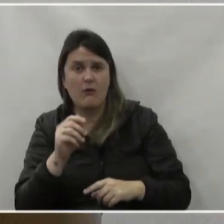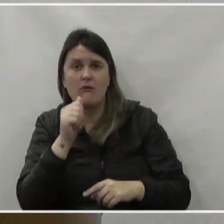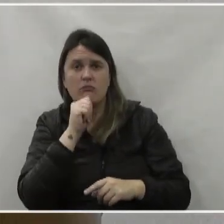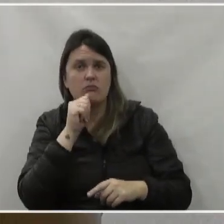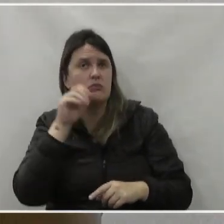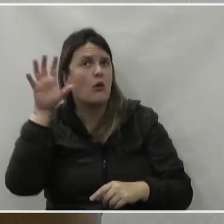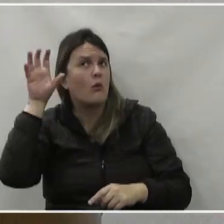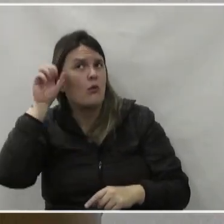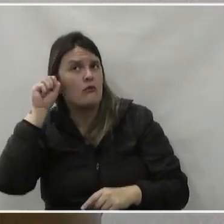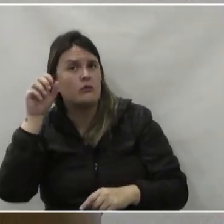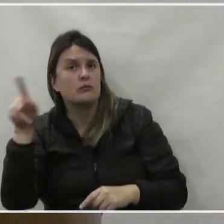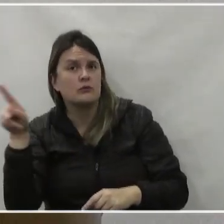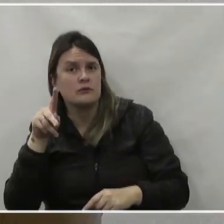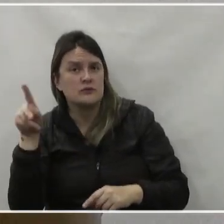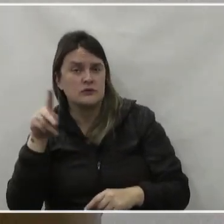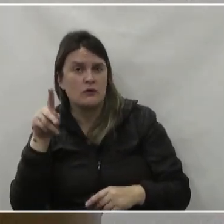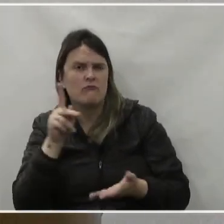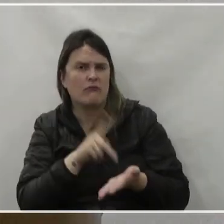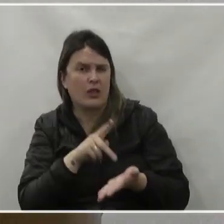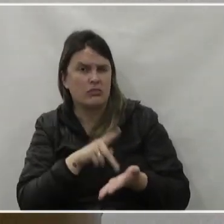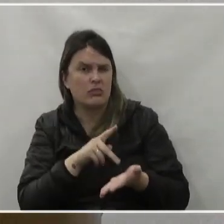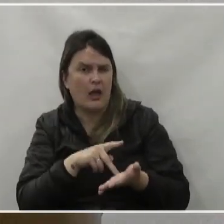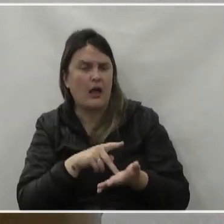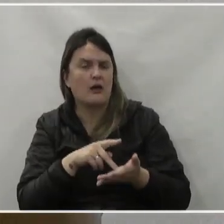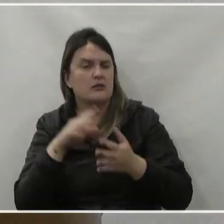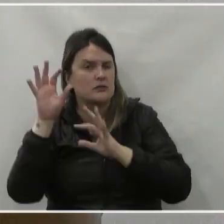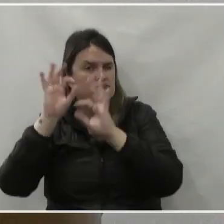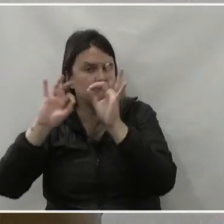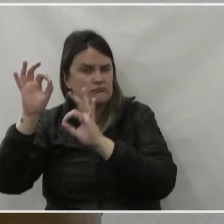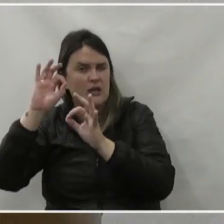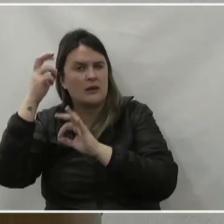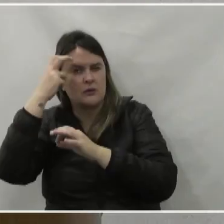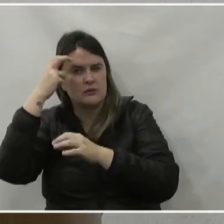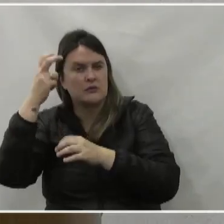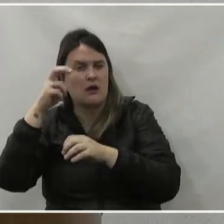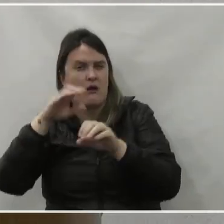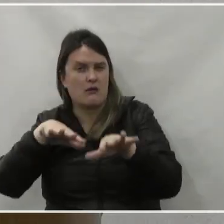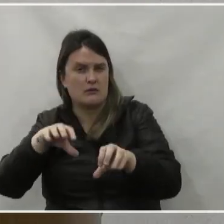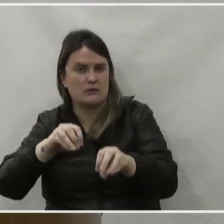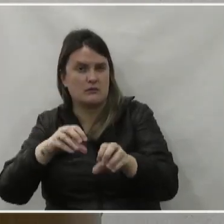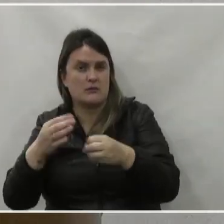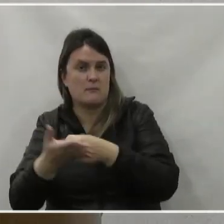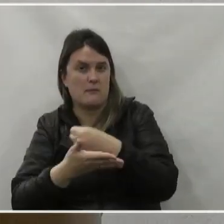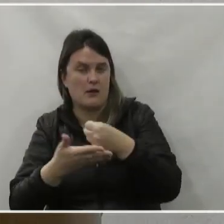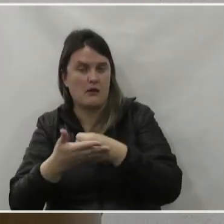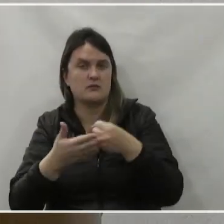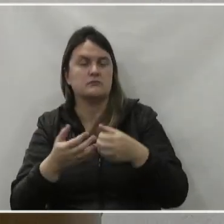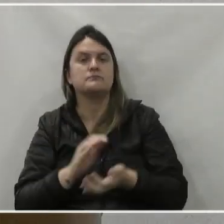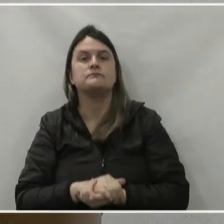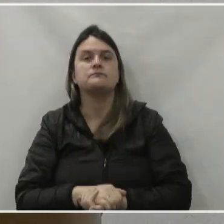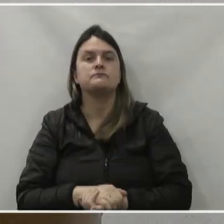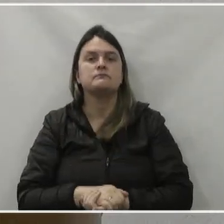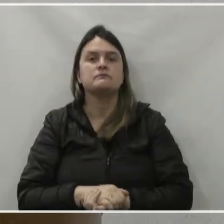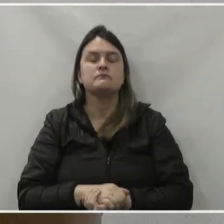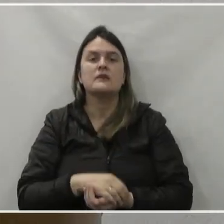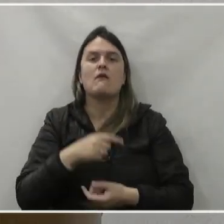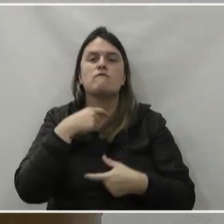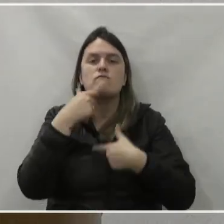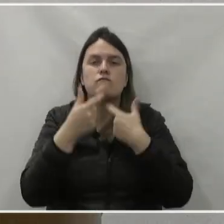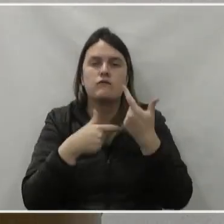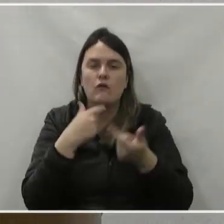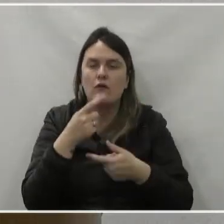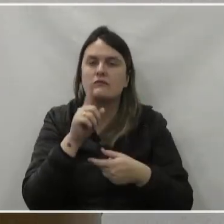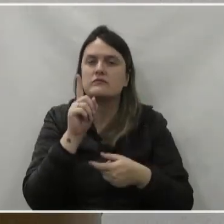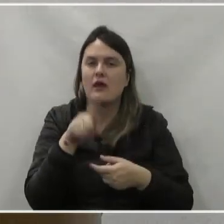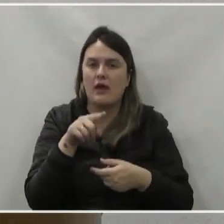escuta os professores, os verdadeiros intelectuais orgânicos da educação básica, as vozes autorizadas continuam sendo